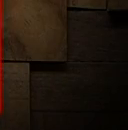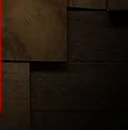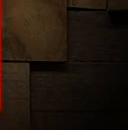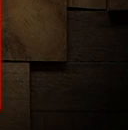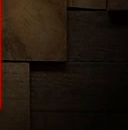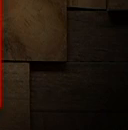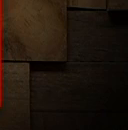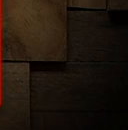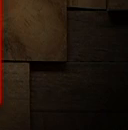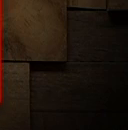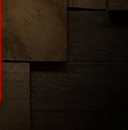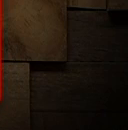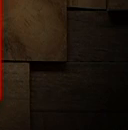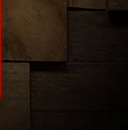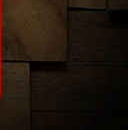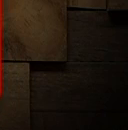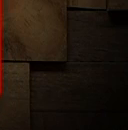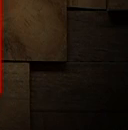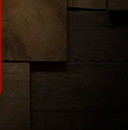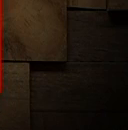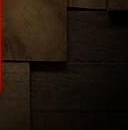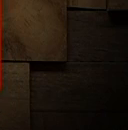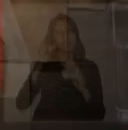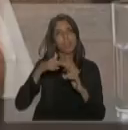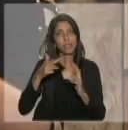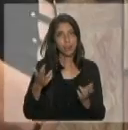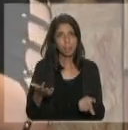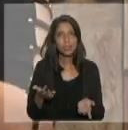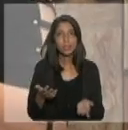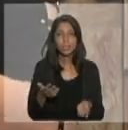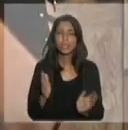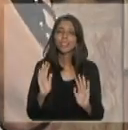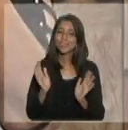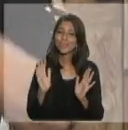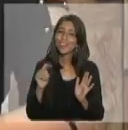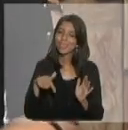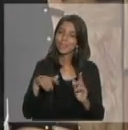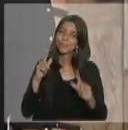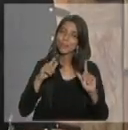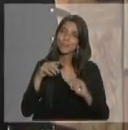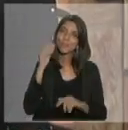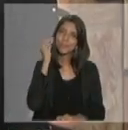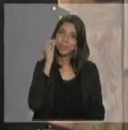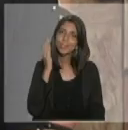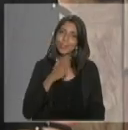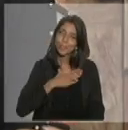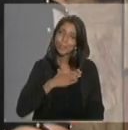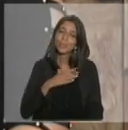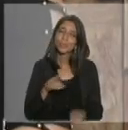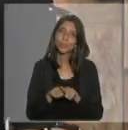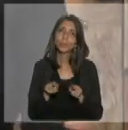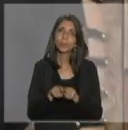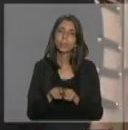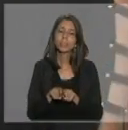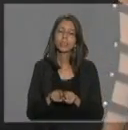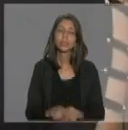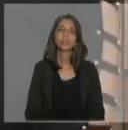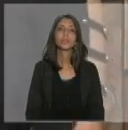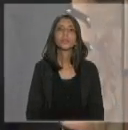da geração dela, sem dúvida nenhuma. Sim, sem dúvida alguma. Ela também já teve aqui um beijo, Ana, querida também, muito